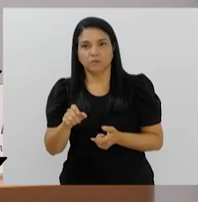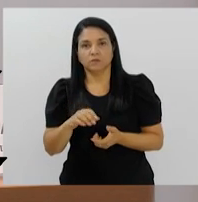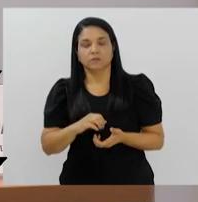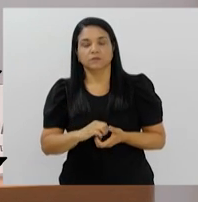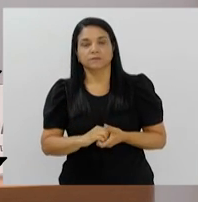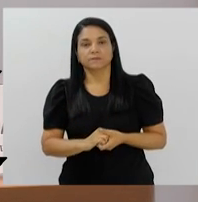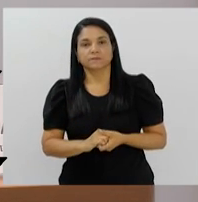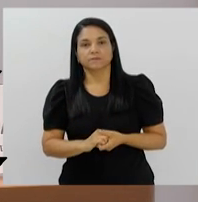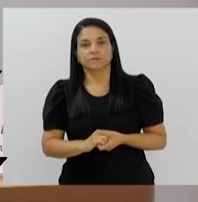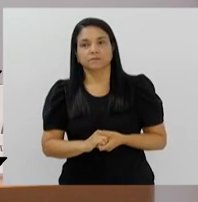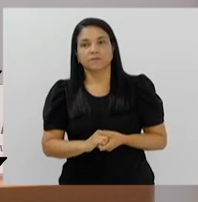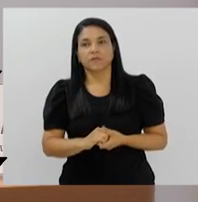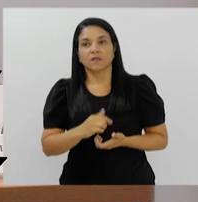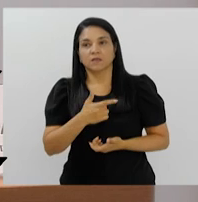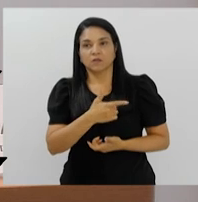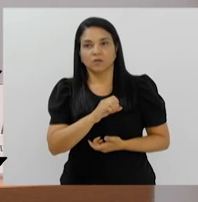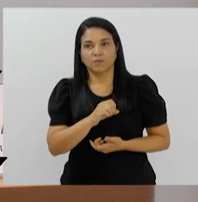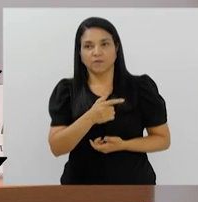portanto